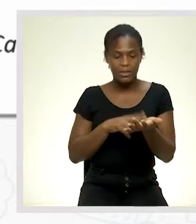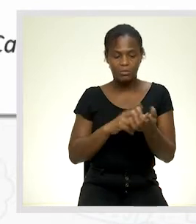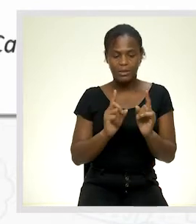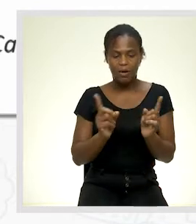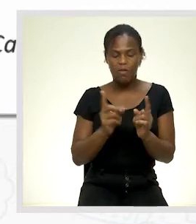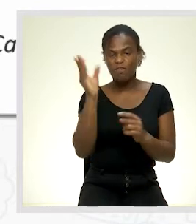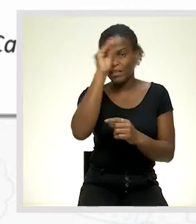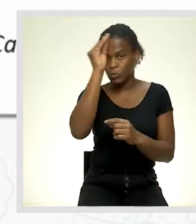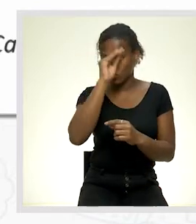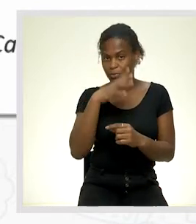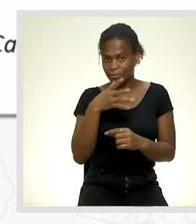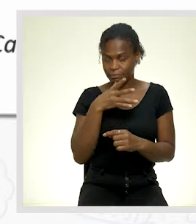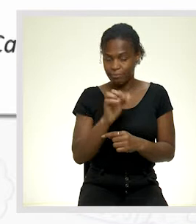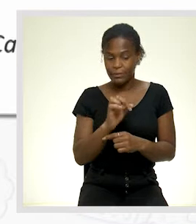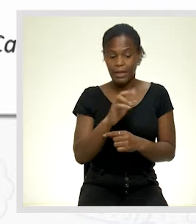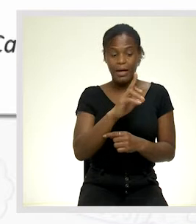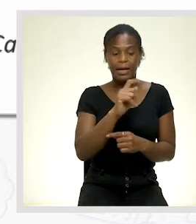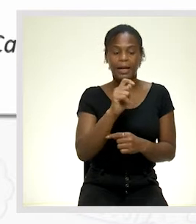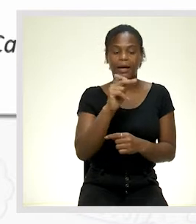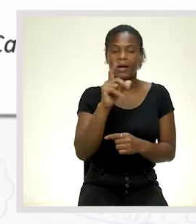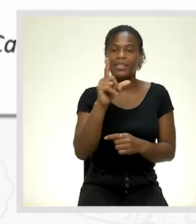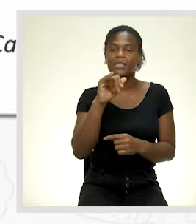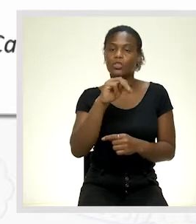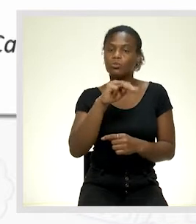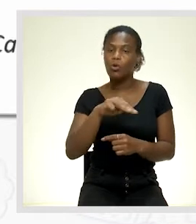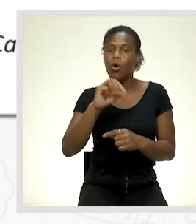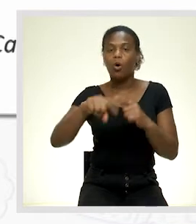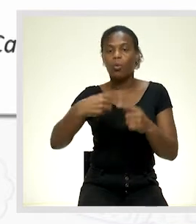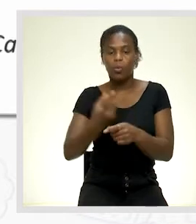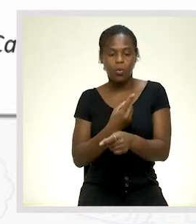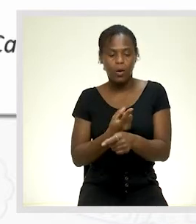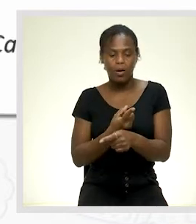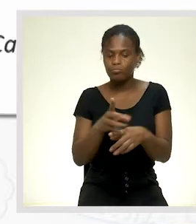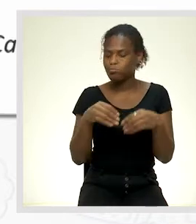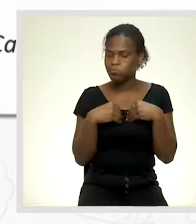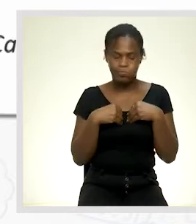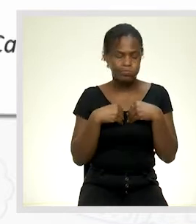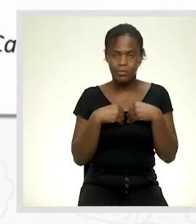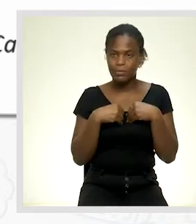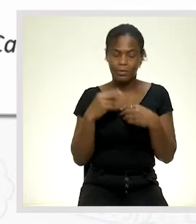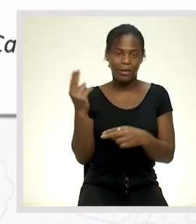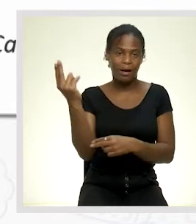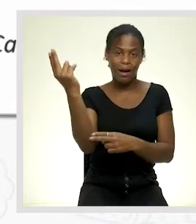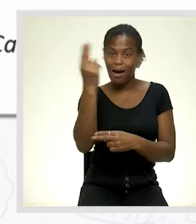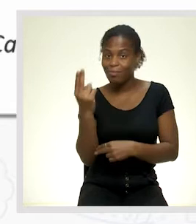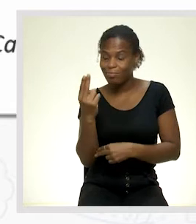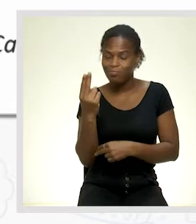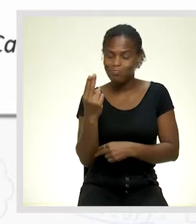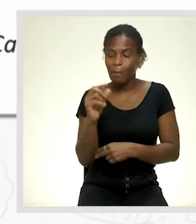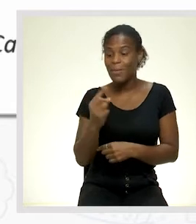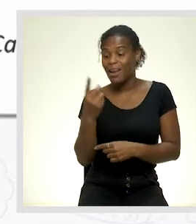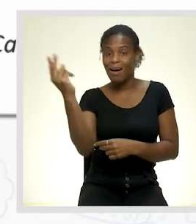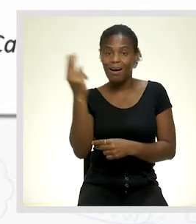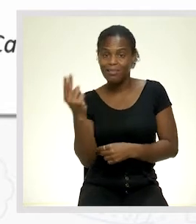seu falseamento. O realismo é bem outra coisa. É a negação da arte pela arte. É